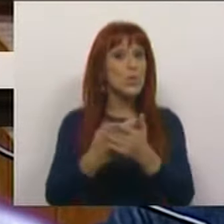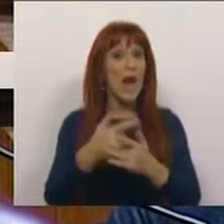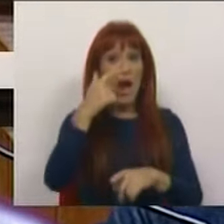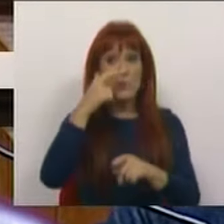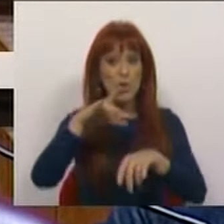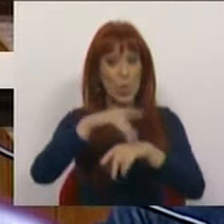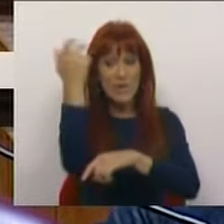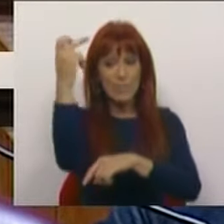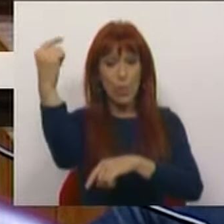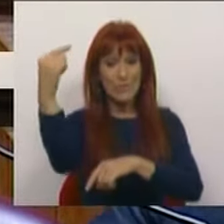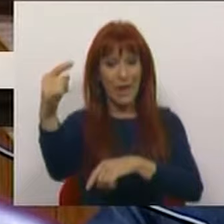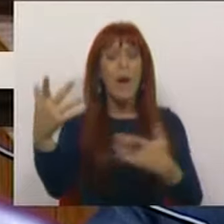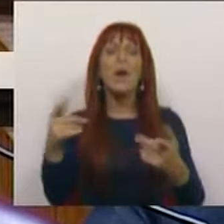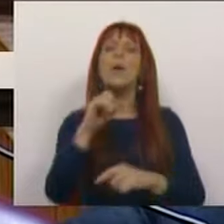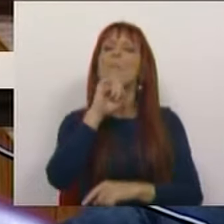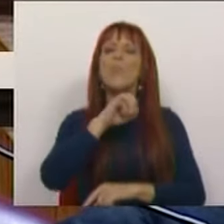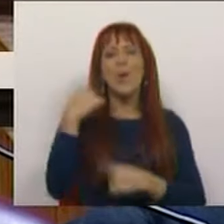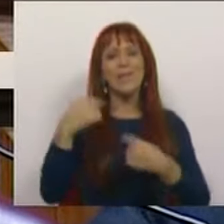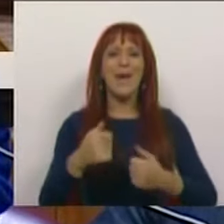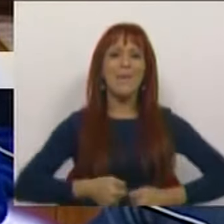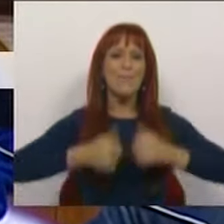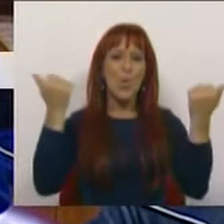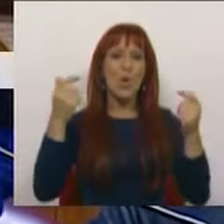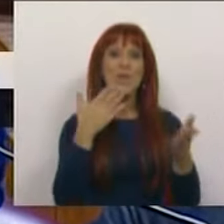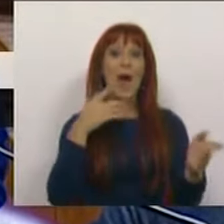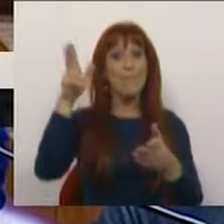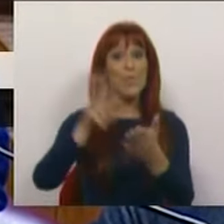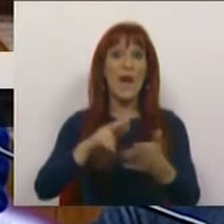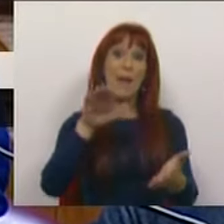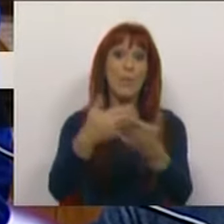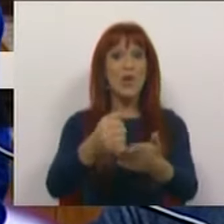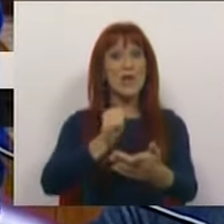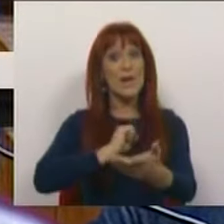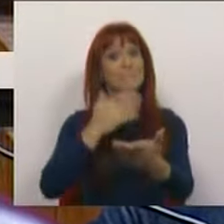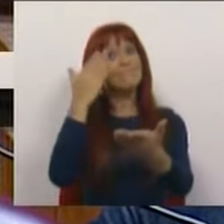aos doentes crónicos, têm aqui uma excelente oportunidade aprovando a nossa proposta.